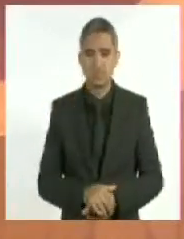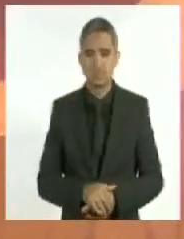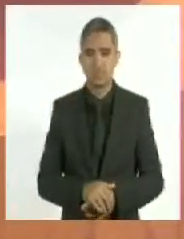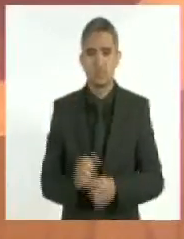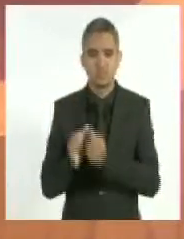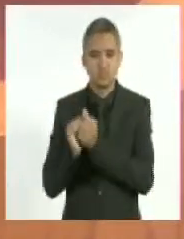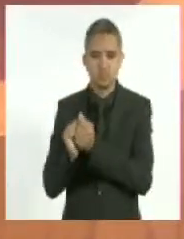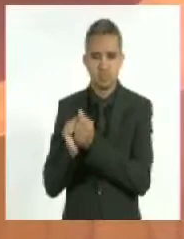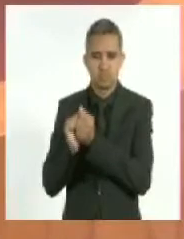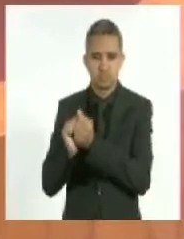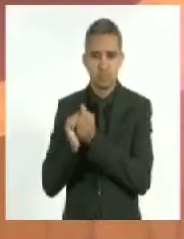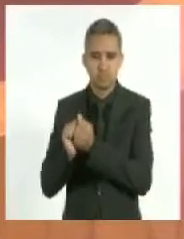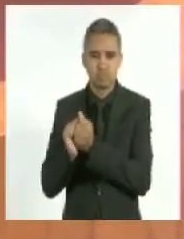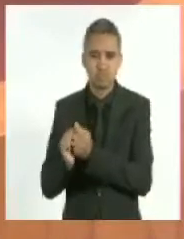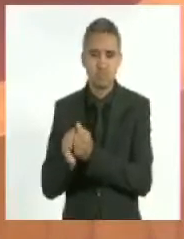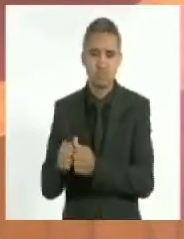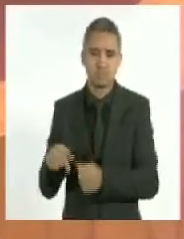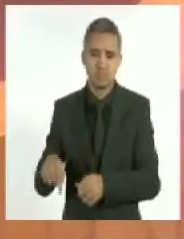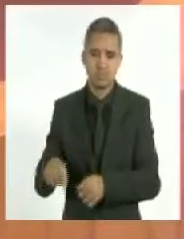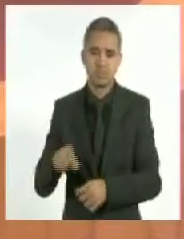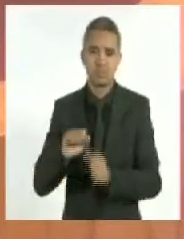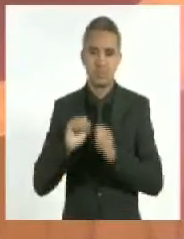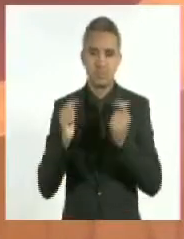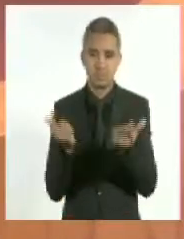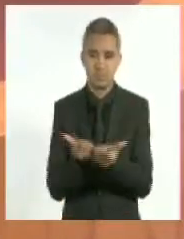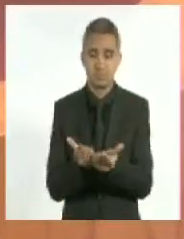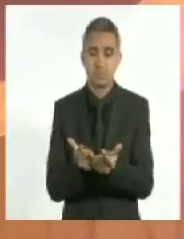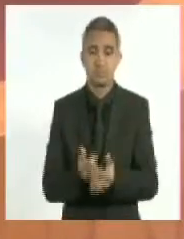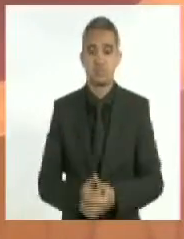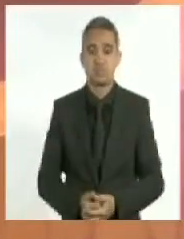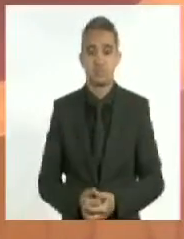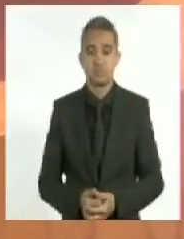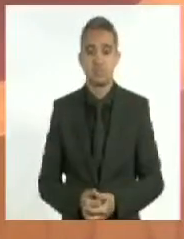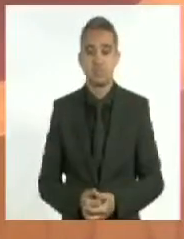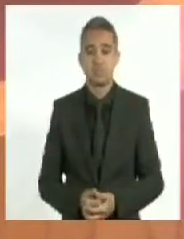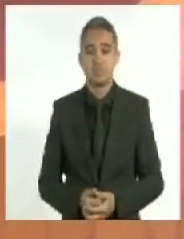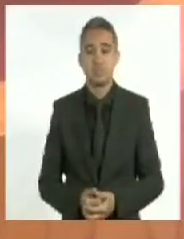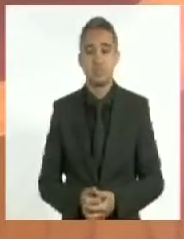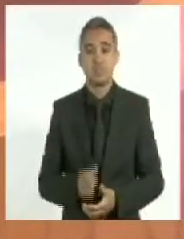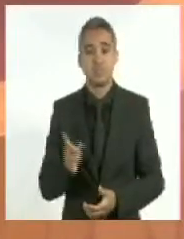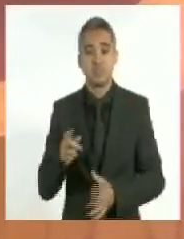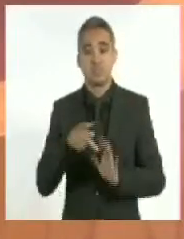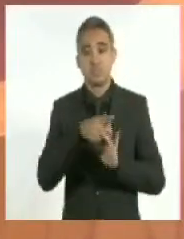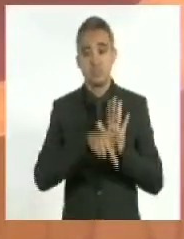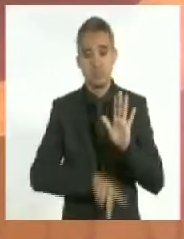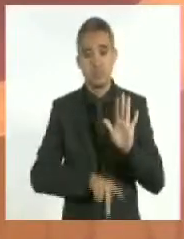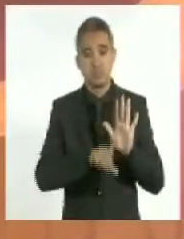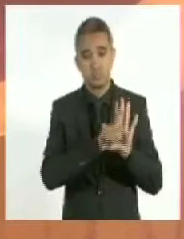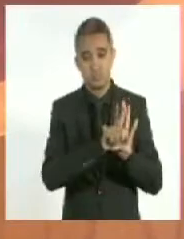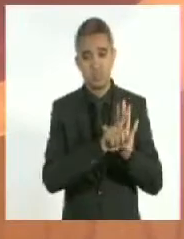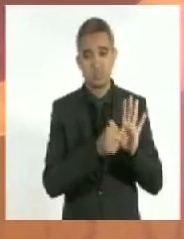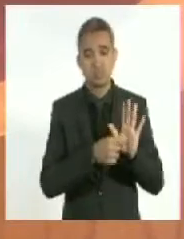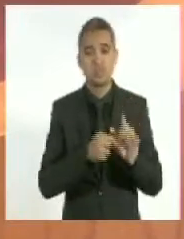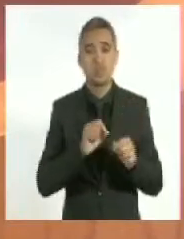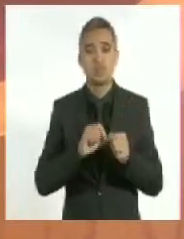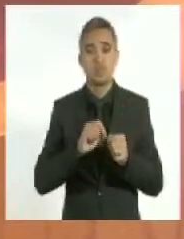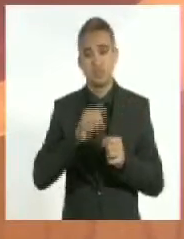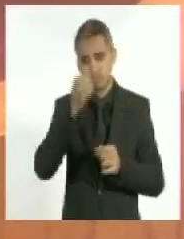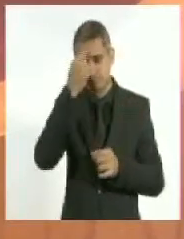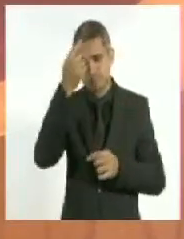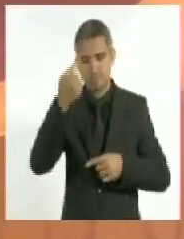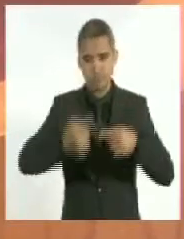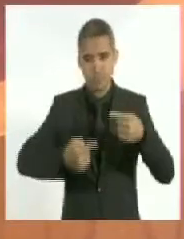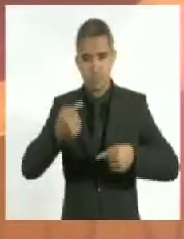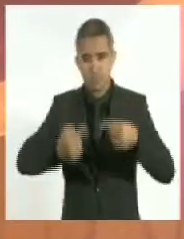Assembleia Legislativa, é estabelecer também, através desse projeto, uma política industrial para o nosso